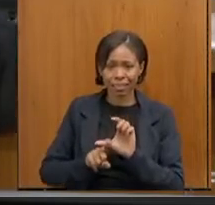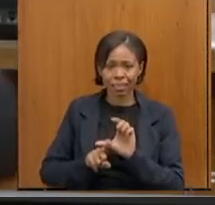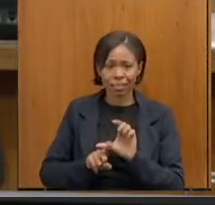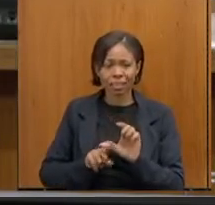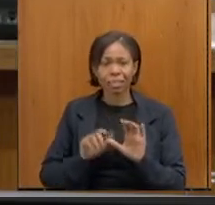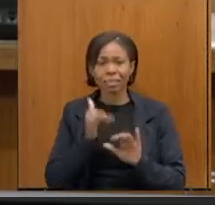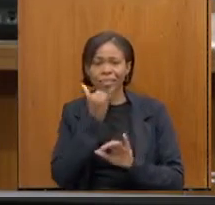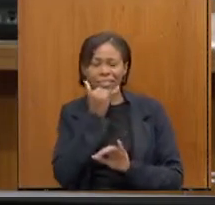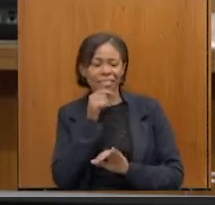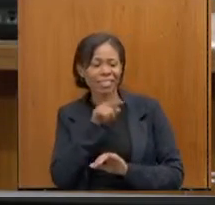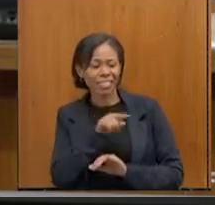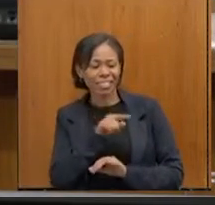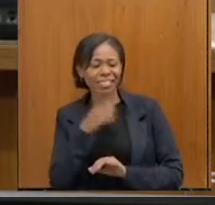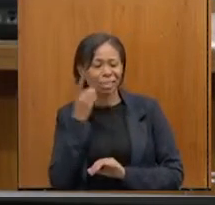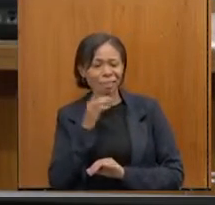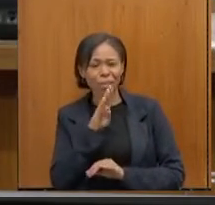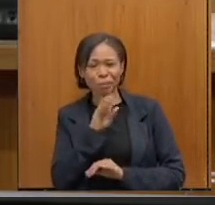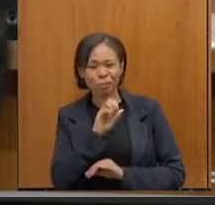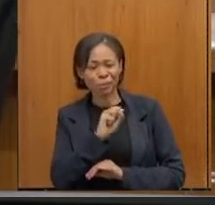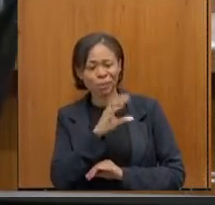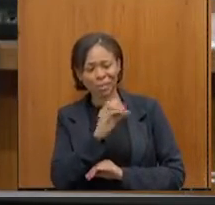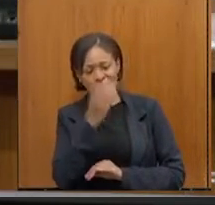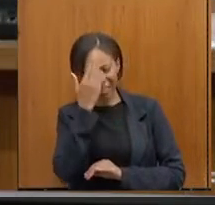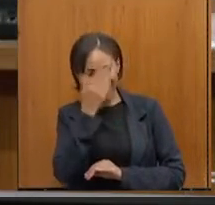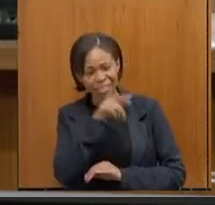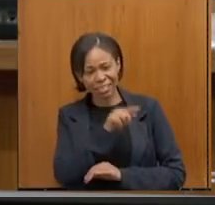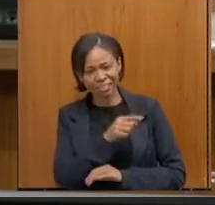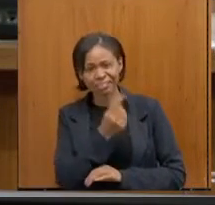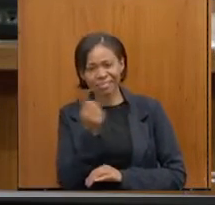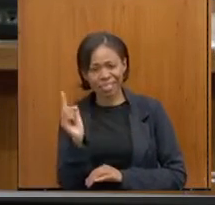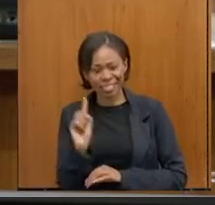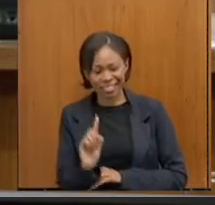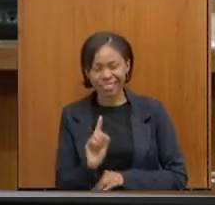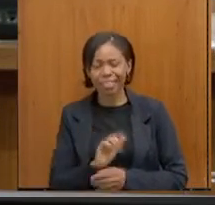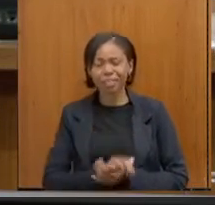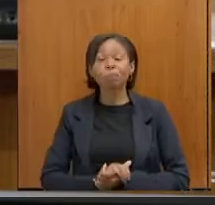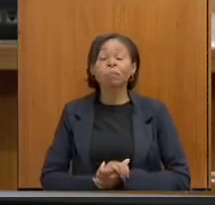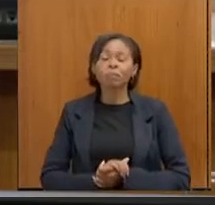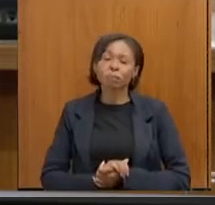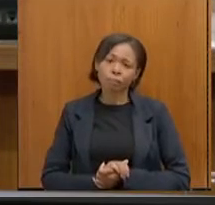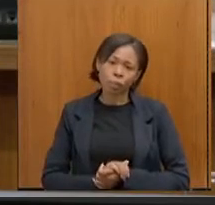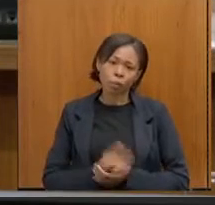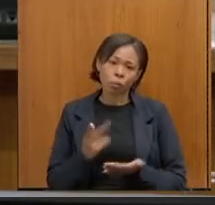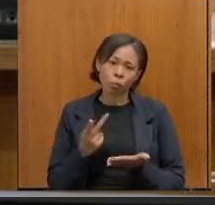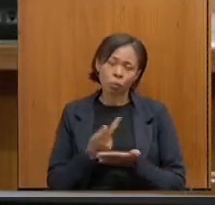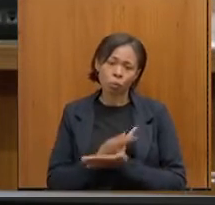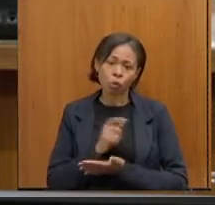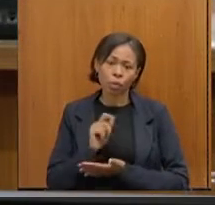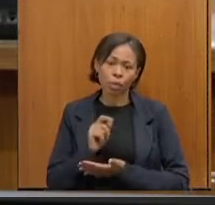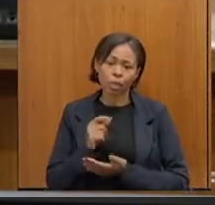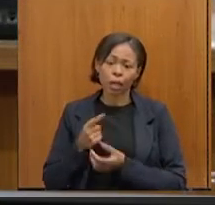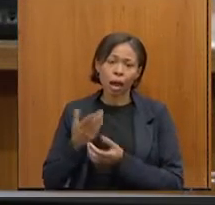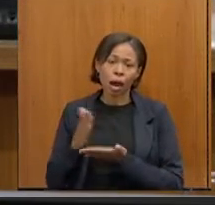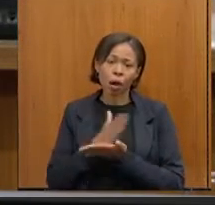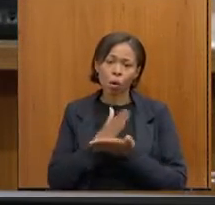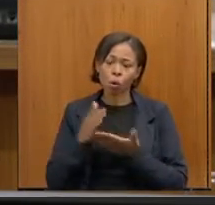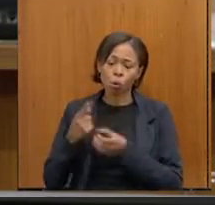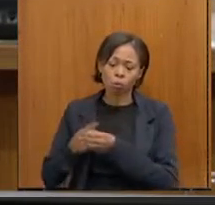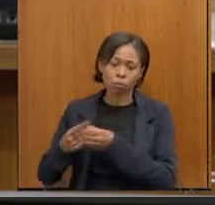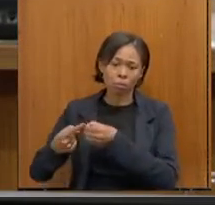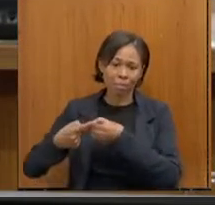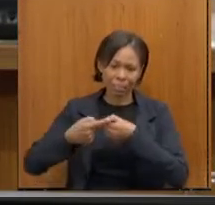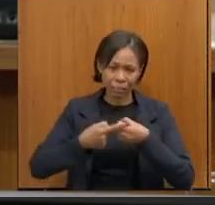gosto obrigado pela presença Deputado nós temos tido dificuldade dos municípios que estejam é a